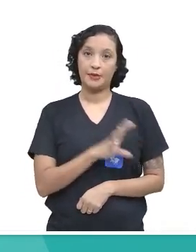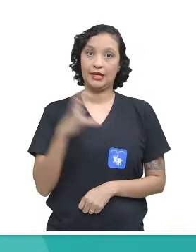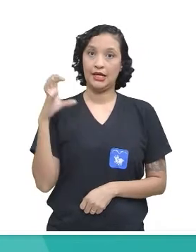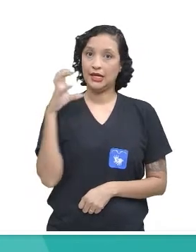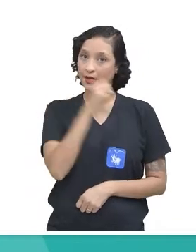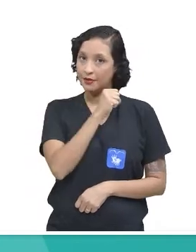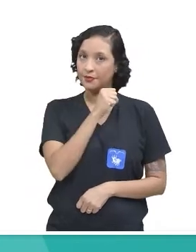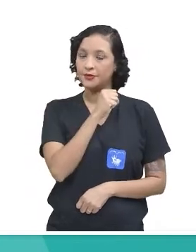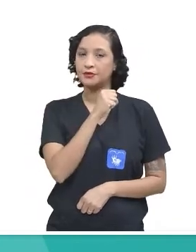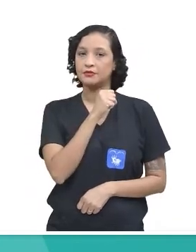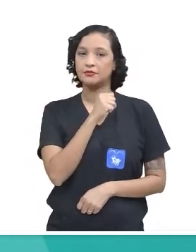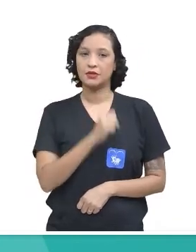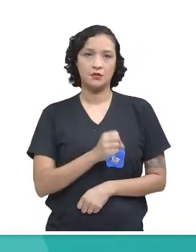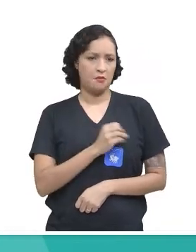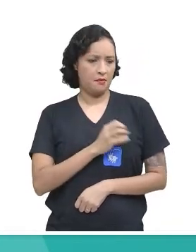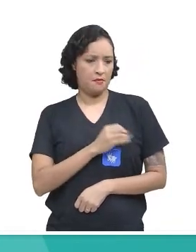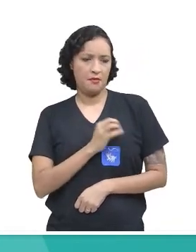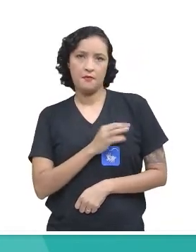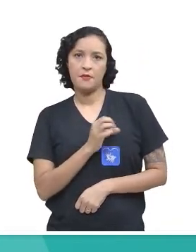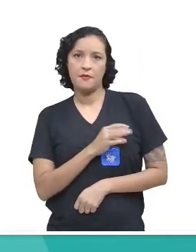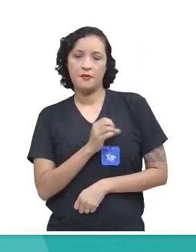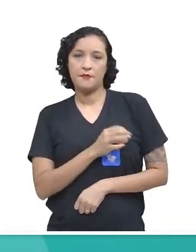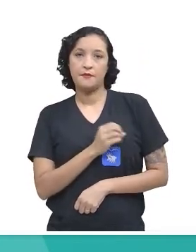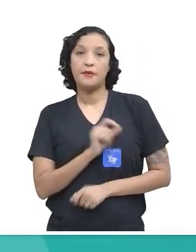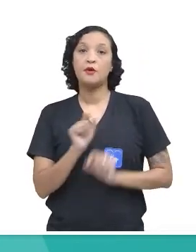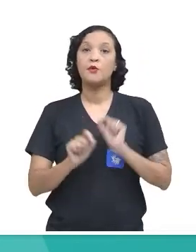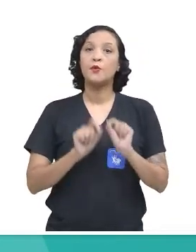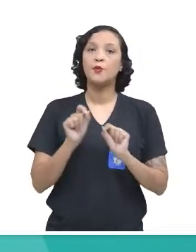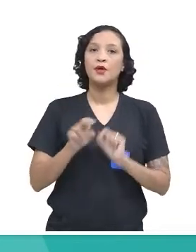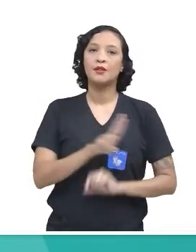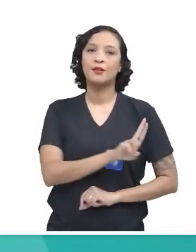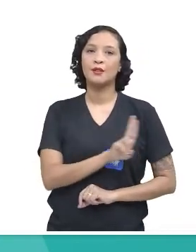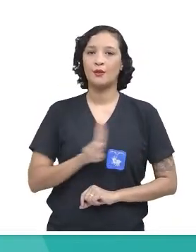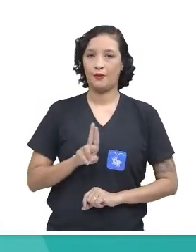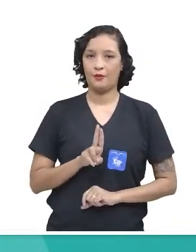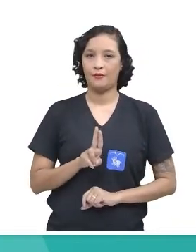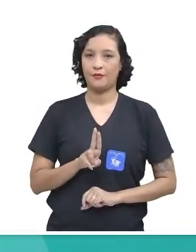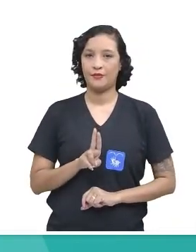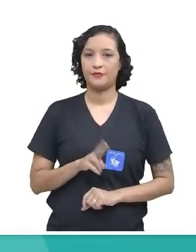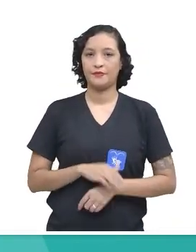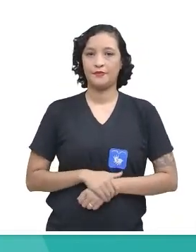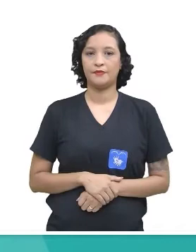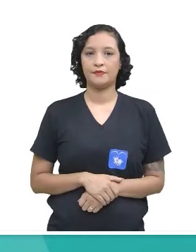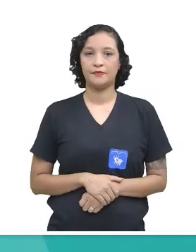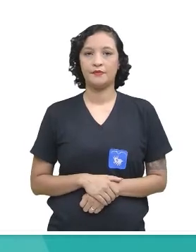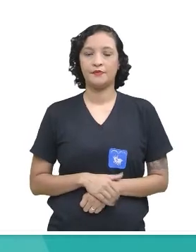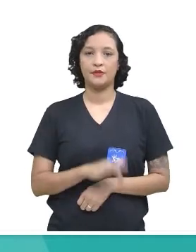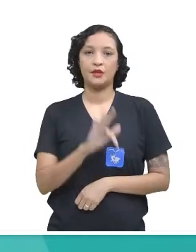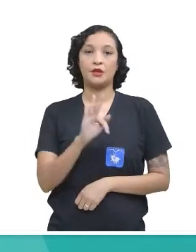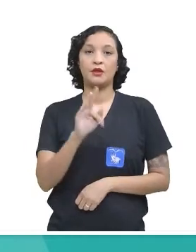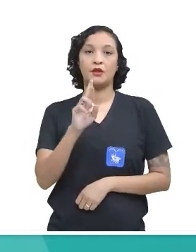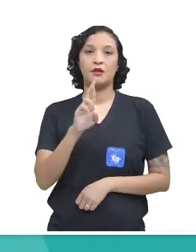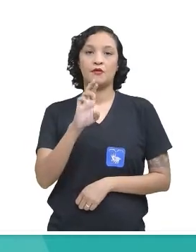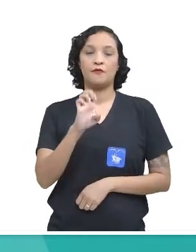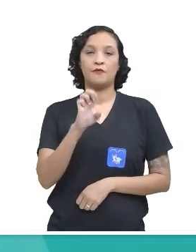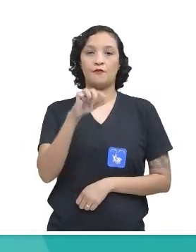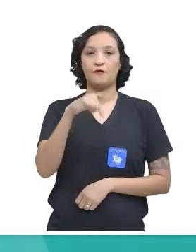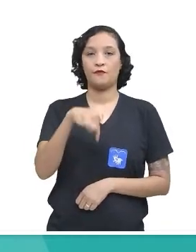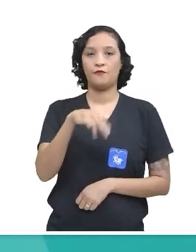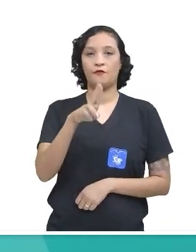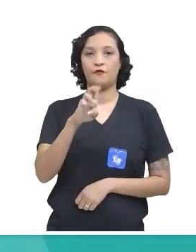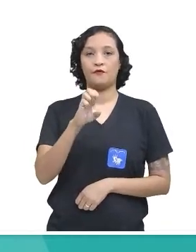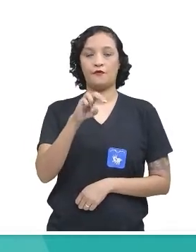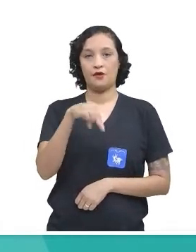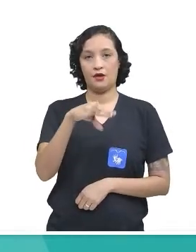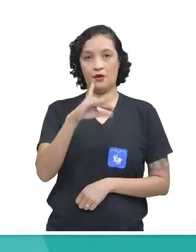essa aceleração do coração, ela recebe o nome de frequência cardíaca.